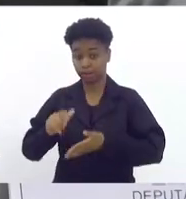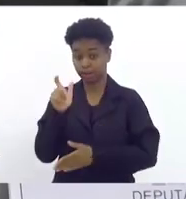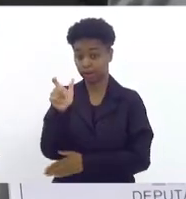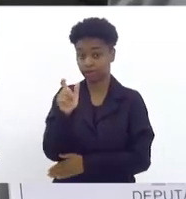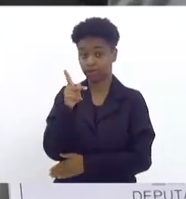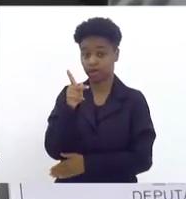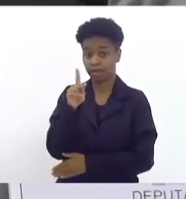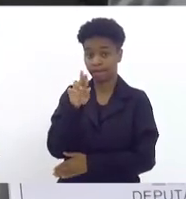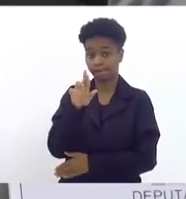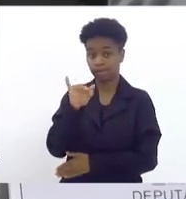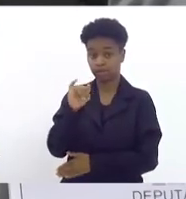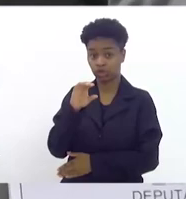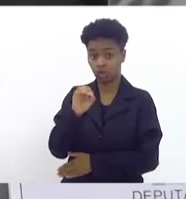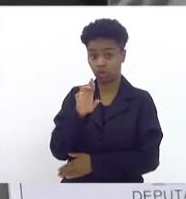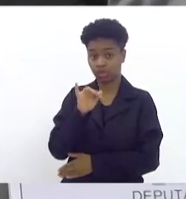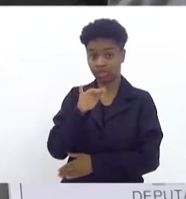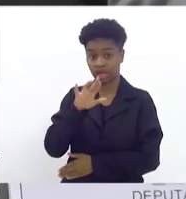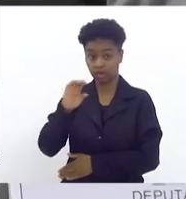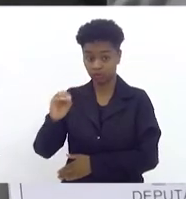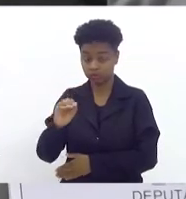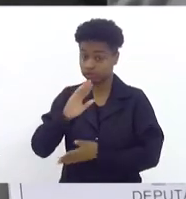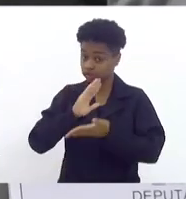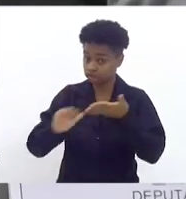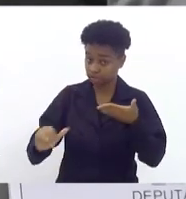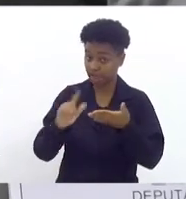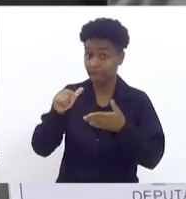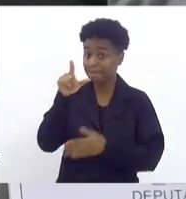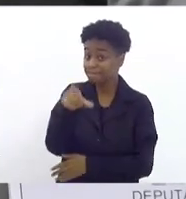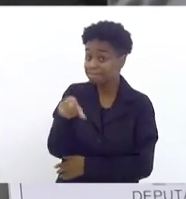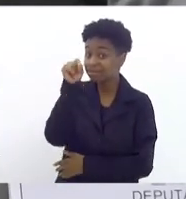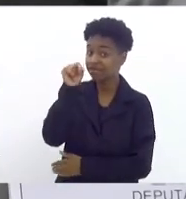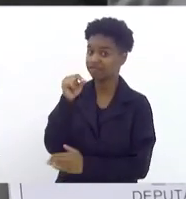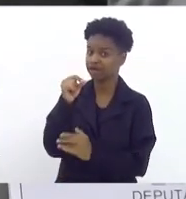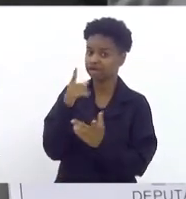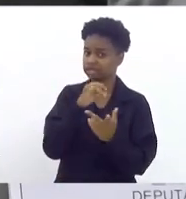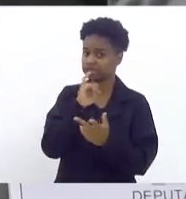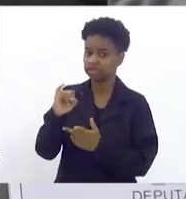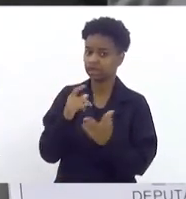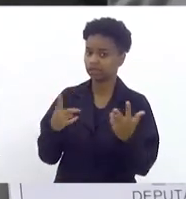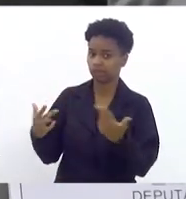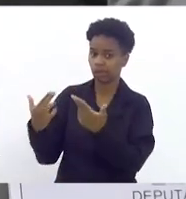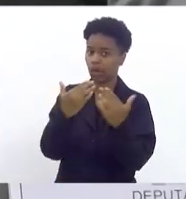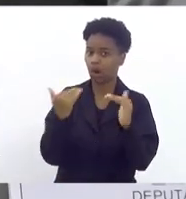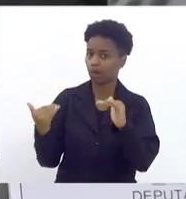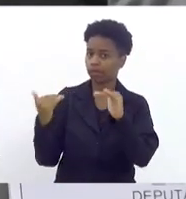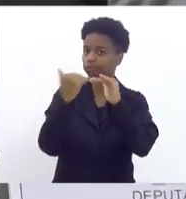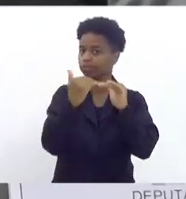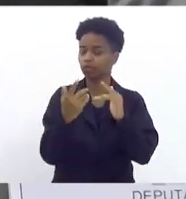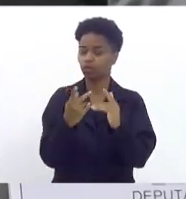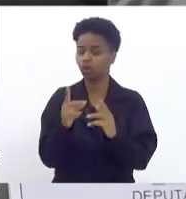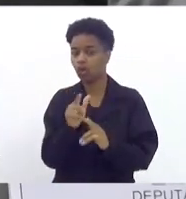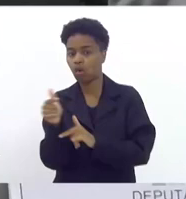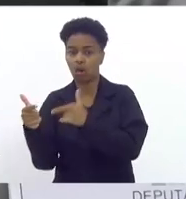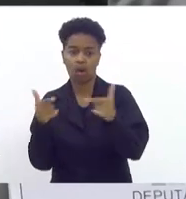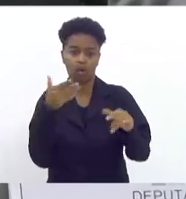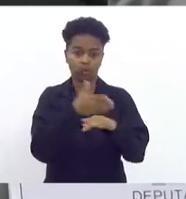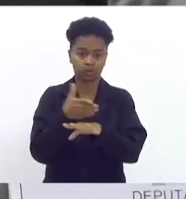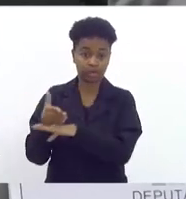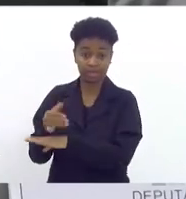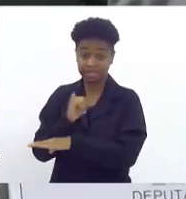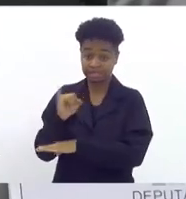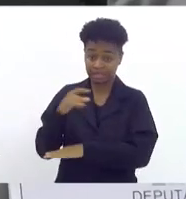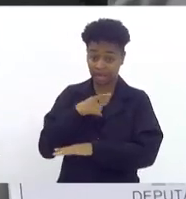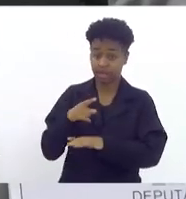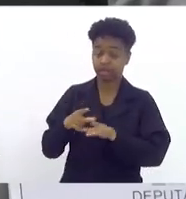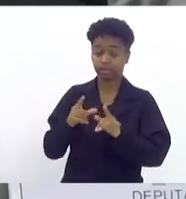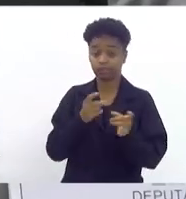prioritário e dizer que é preferência em igualdade de condições com outro participante, em havendo um